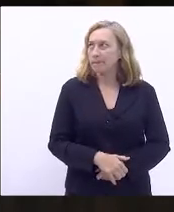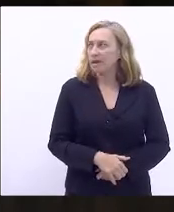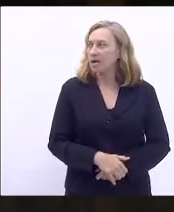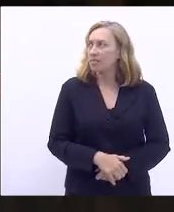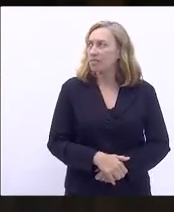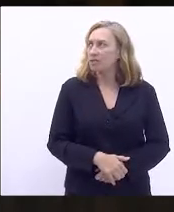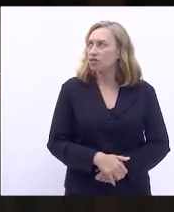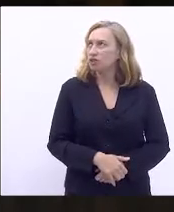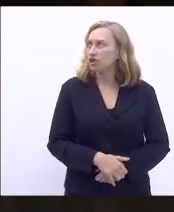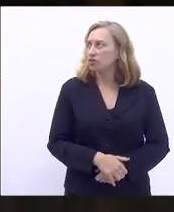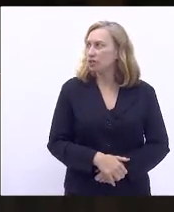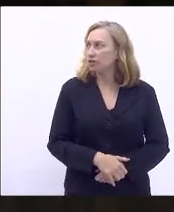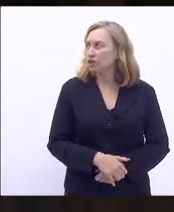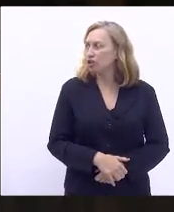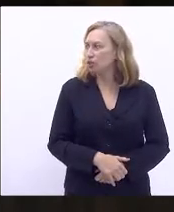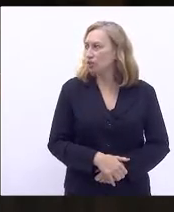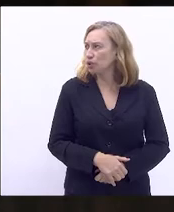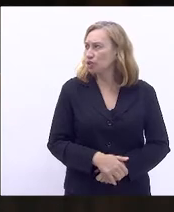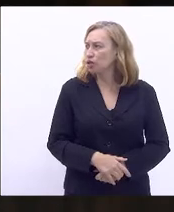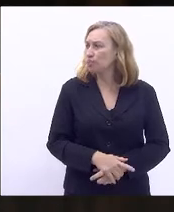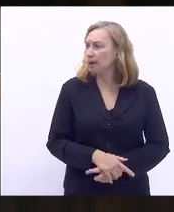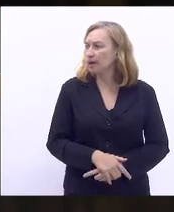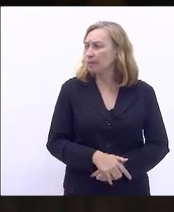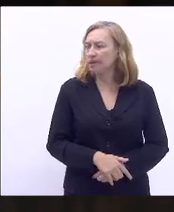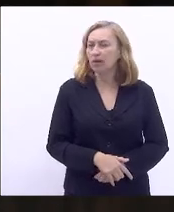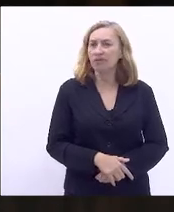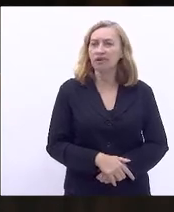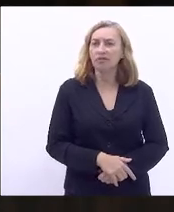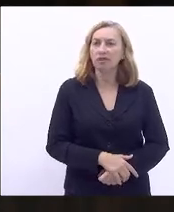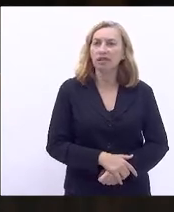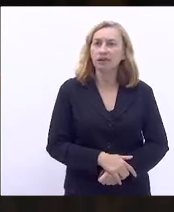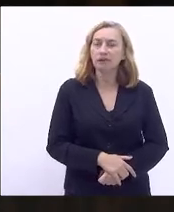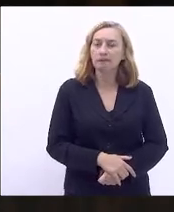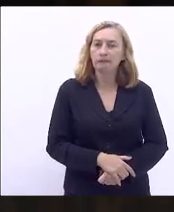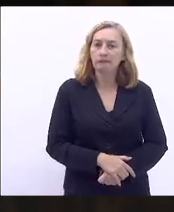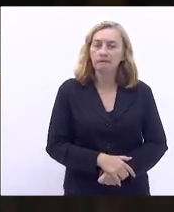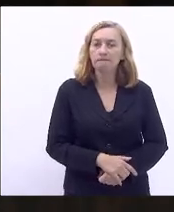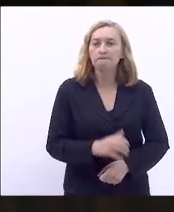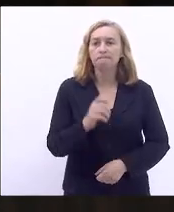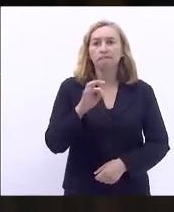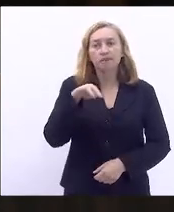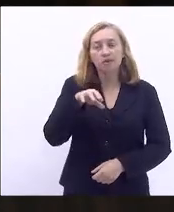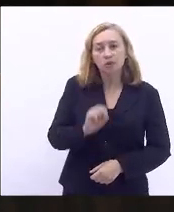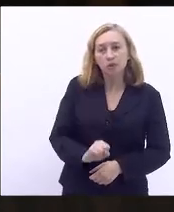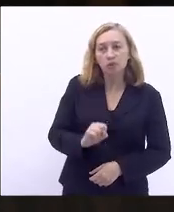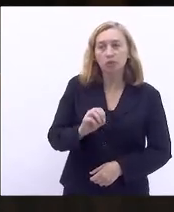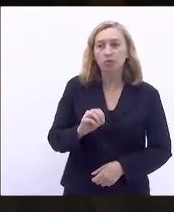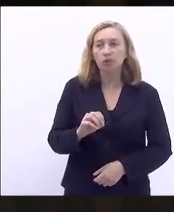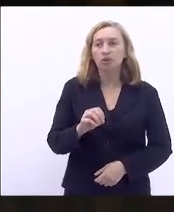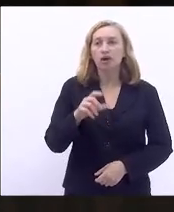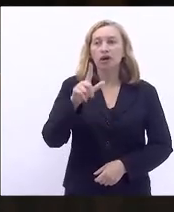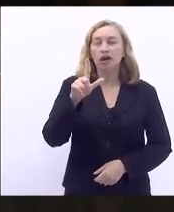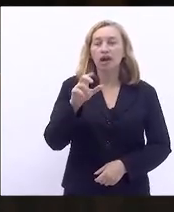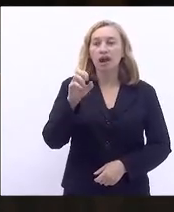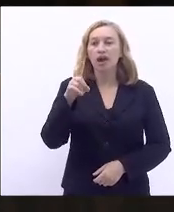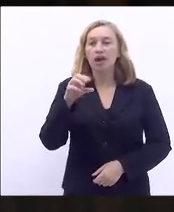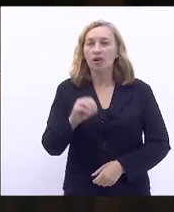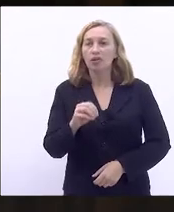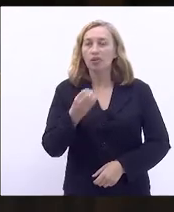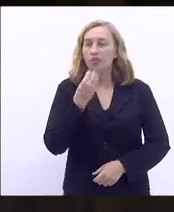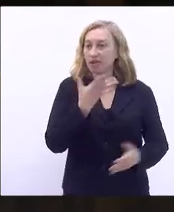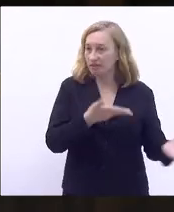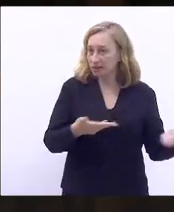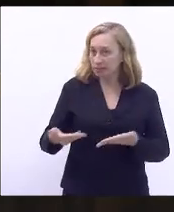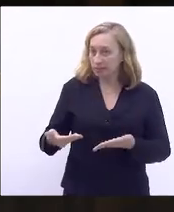deputado... Estão presentes os vereadores de Pinheiral, Mário Arthur, Léo Barros, Léo da Saúde. Sejam